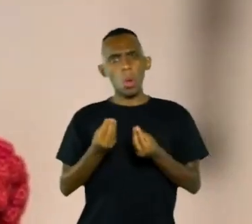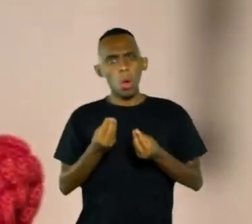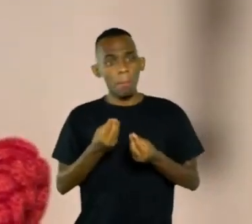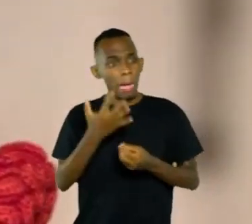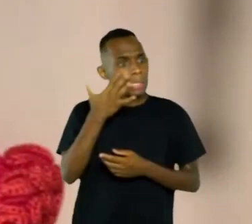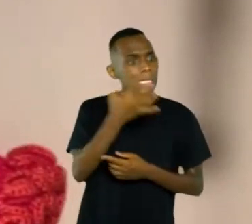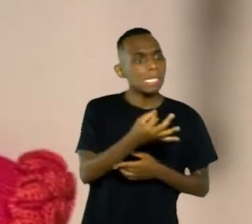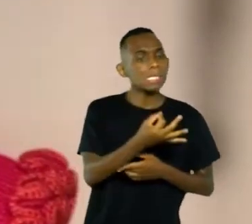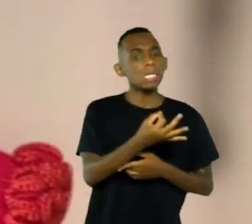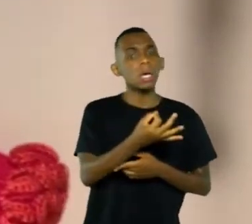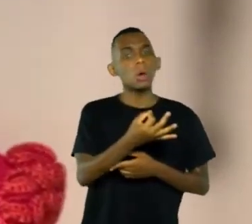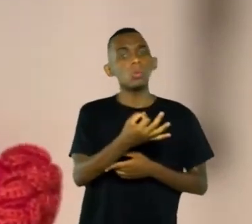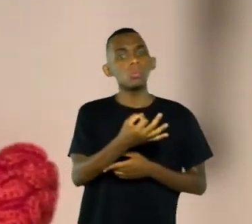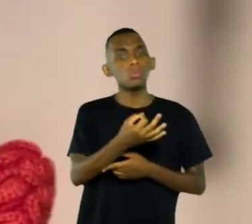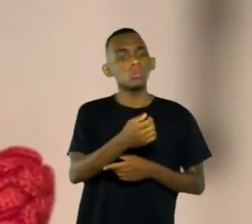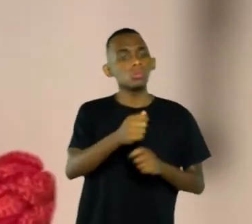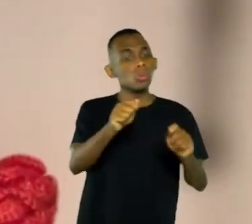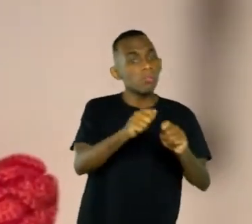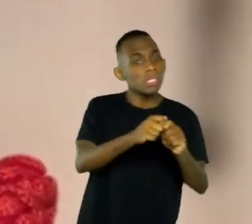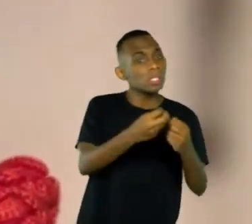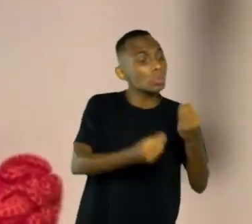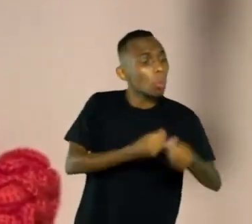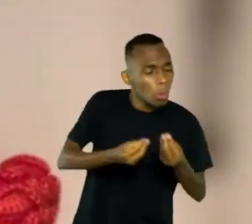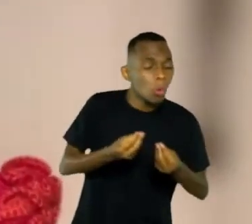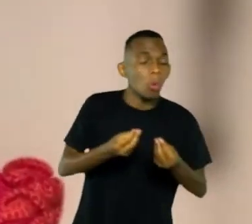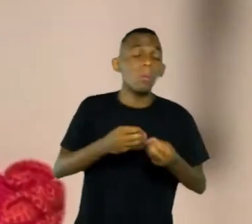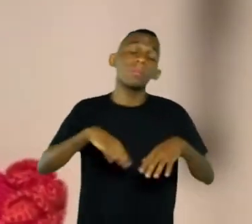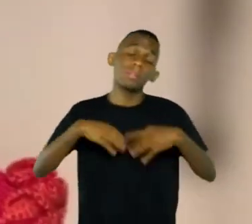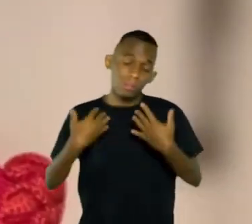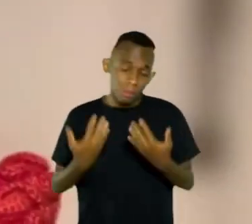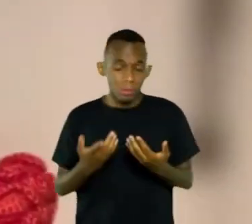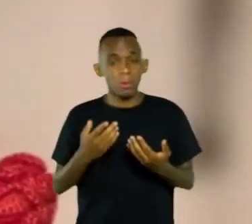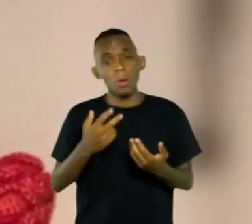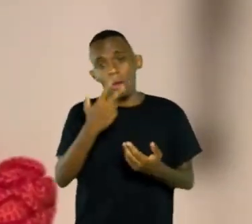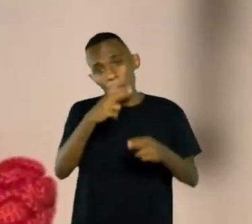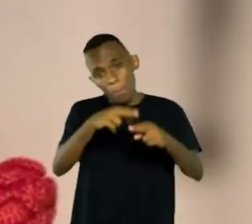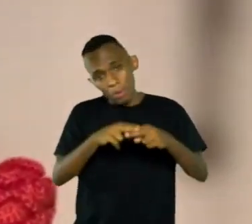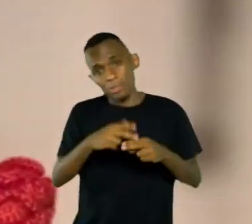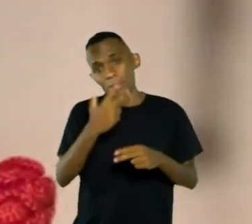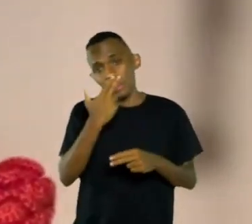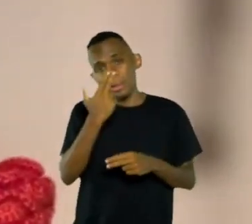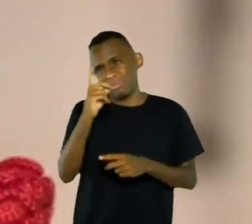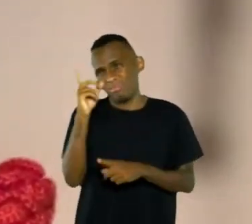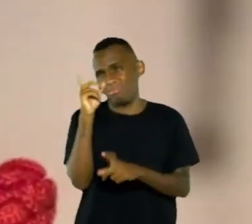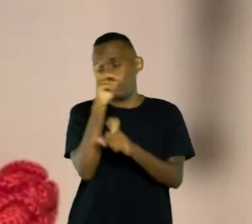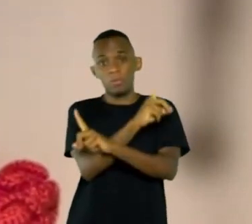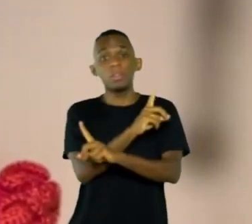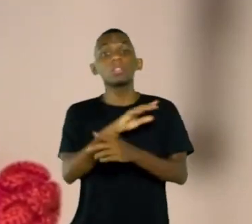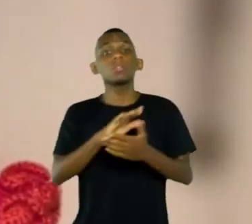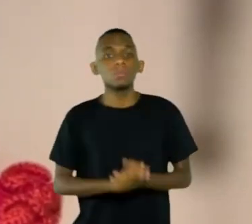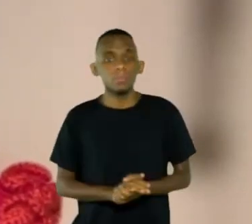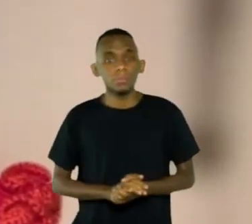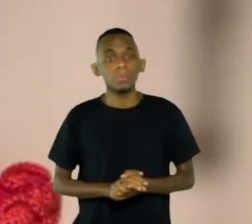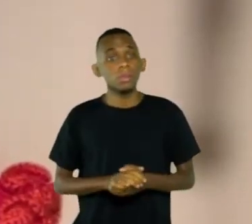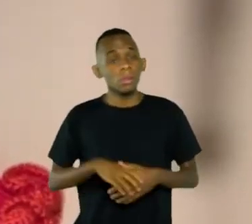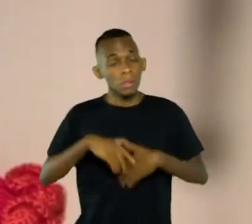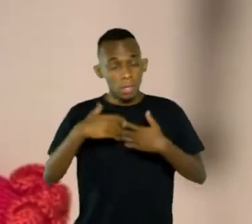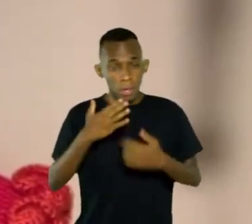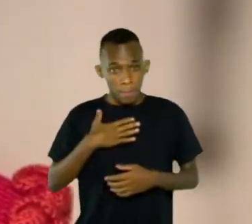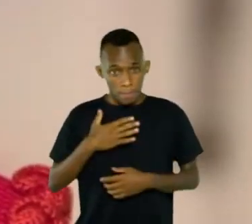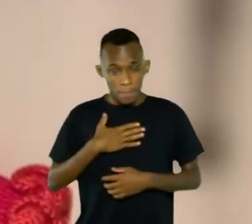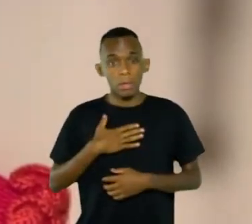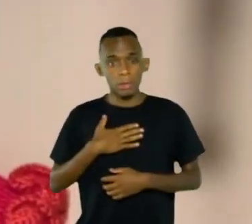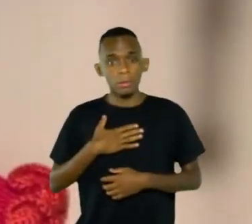né? Eu acho que vem um pouco disso, essa coisa do difícil. Mas ele é muito definidor também da pessoa que eu sou, né? Eu acho